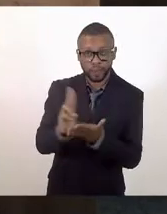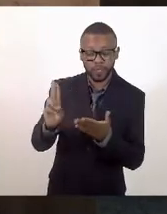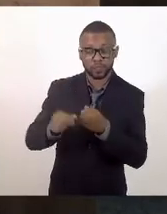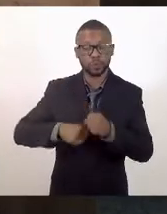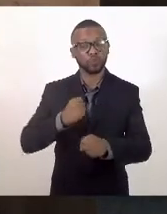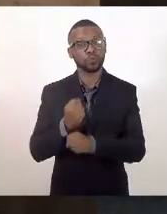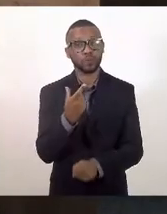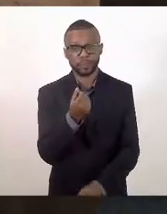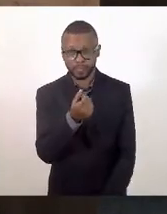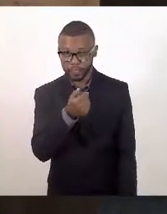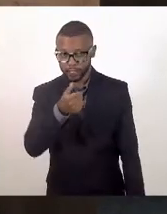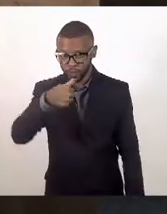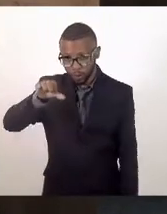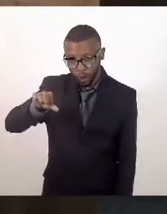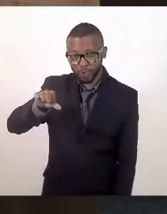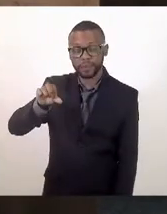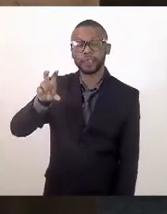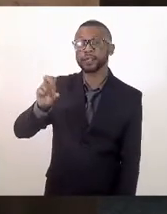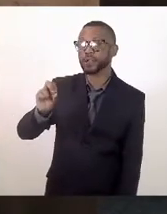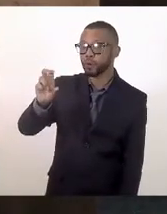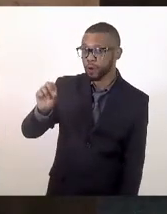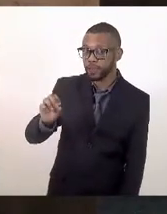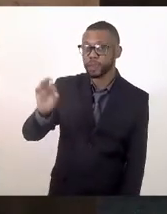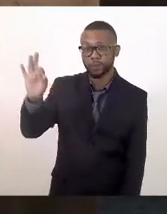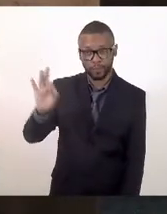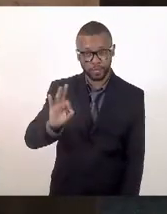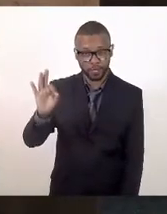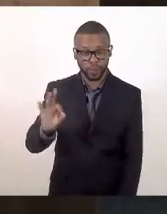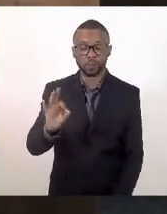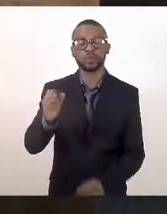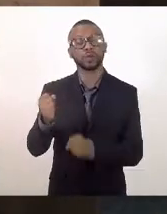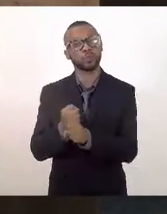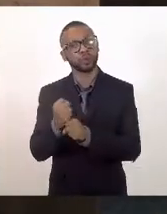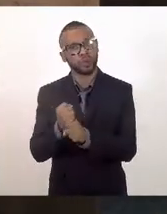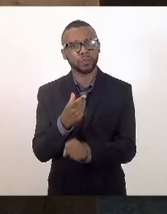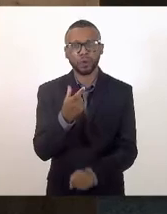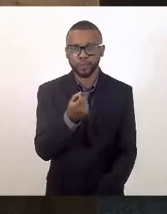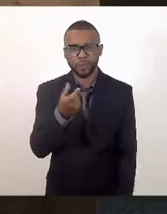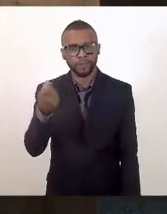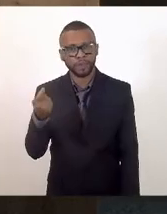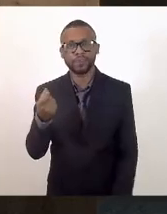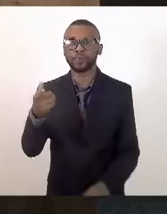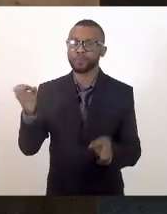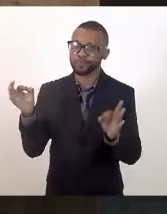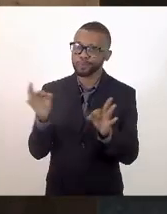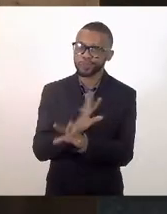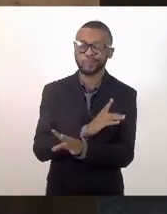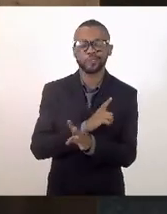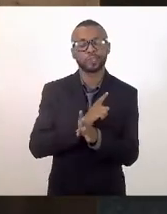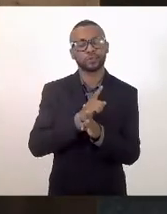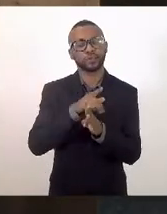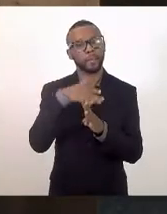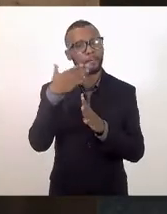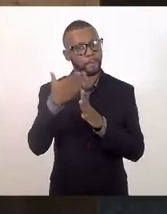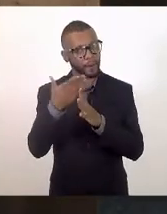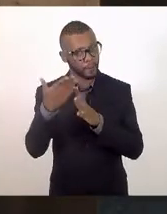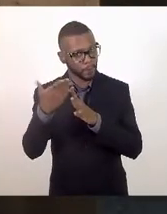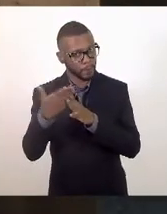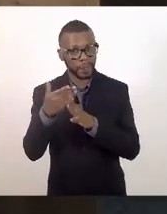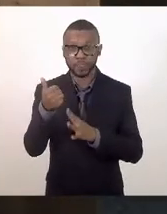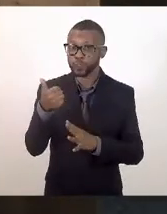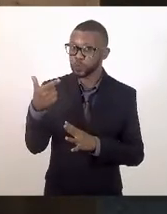50%, e aí sim em 2020 a integralidade da dotação dividida em 12 parcelas